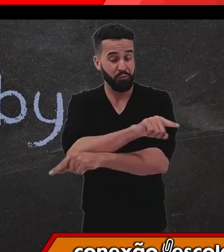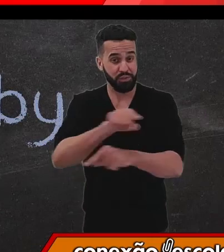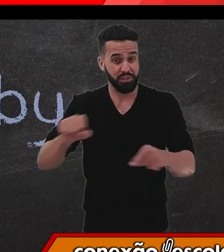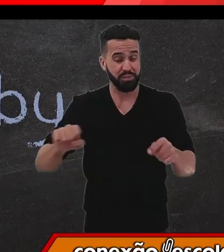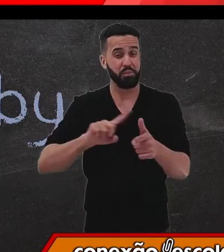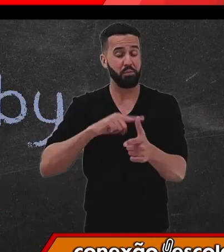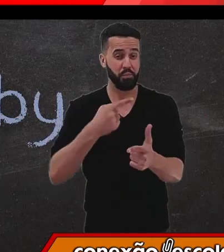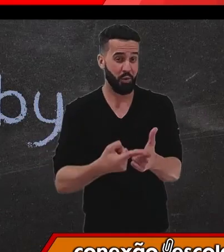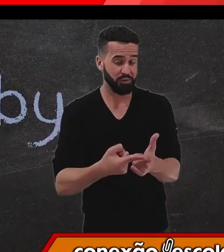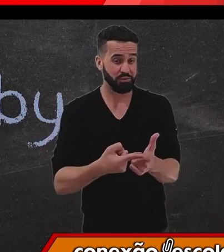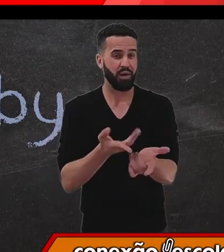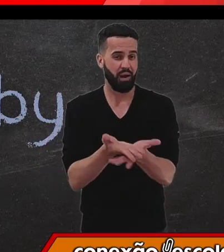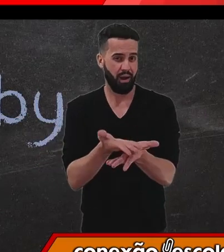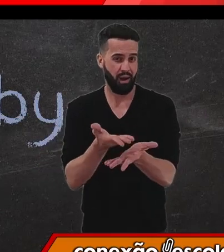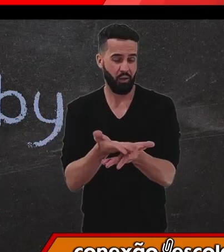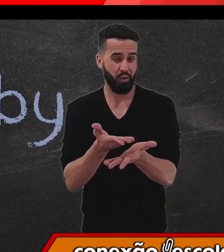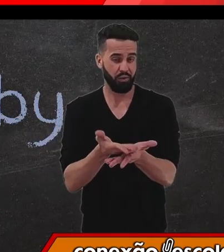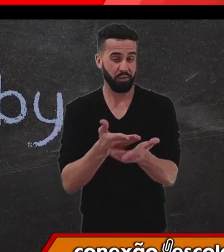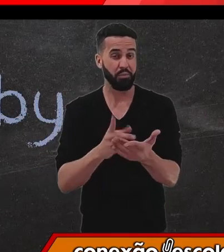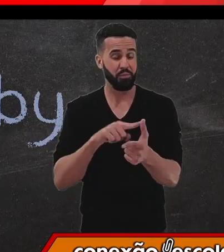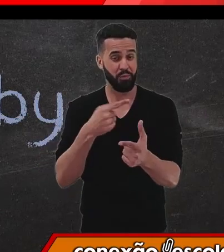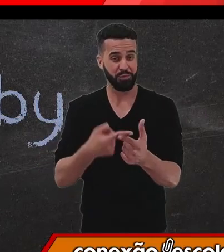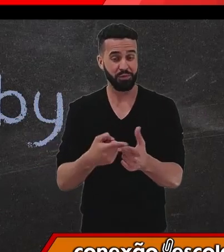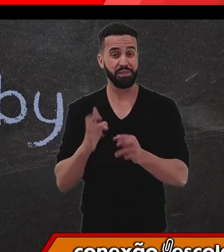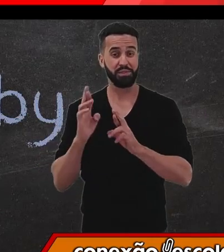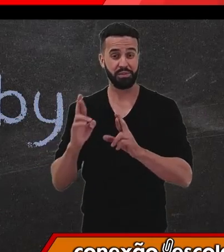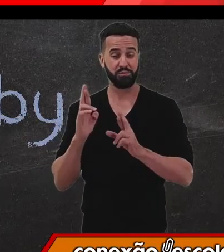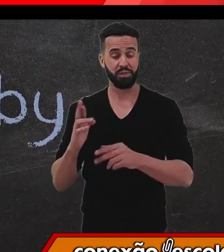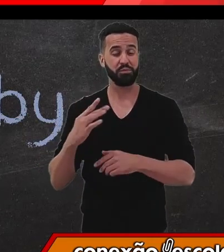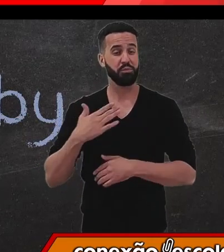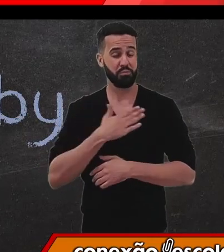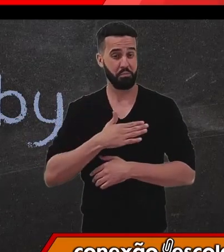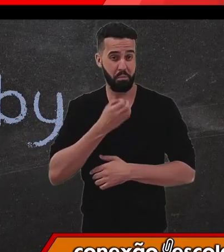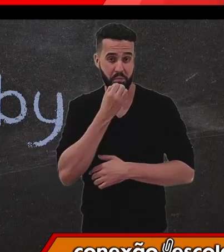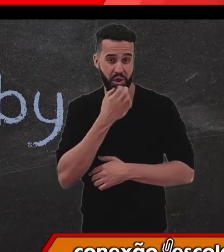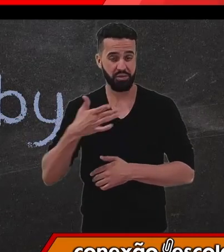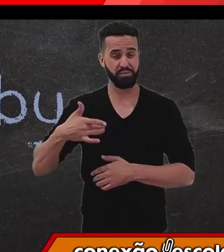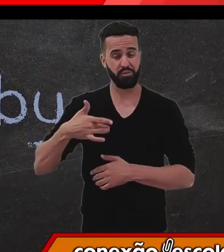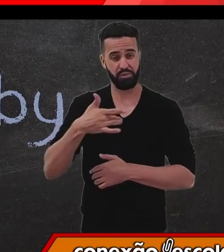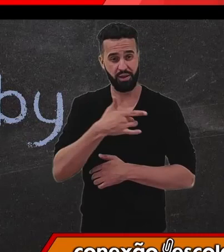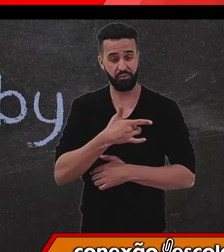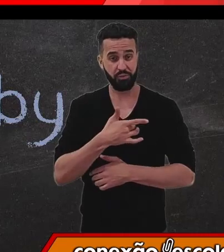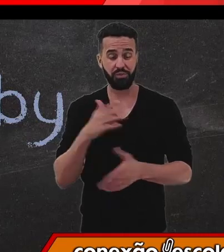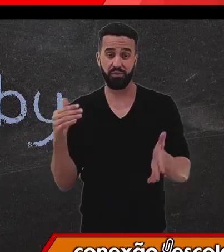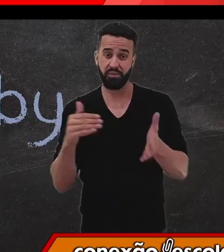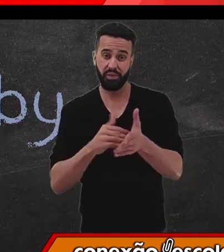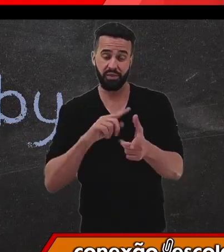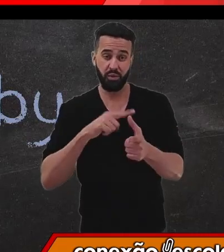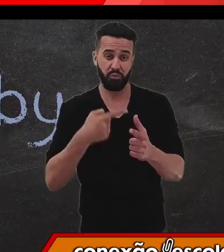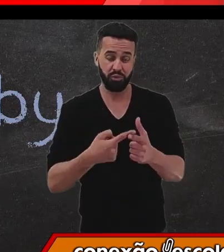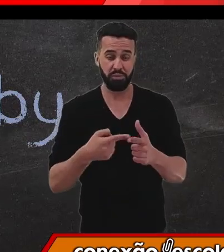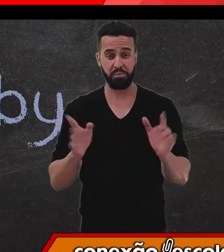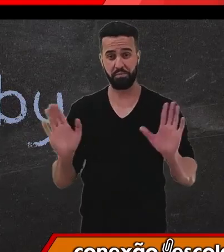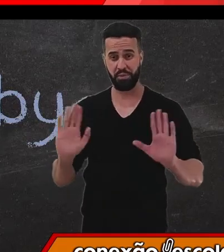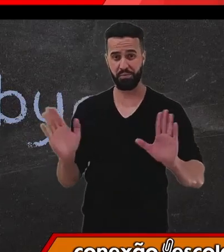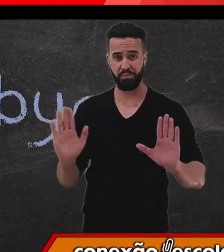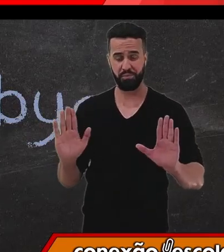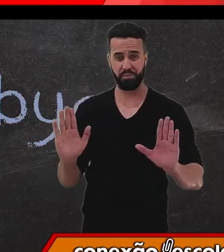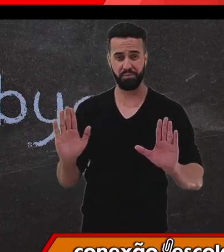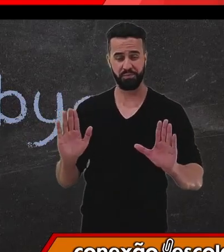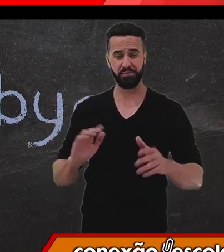uma próxima aula. Espero que vocês estejam bem, saudáveis e até mais, pessoal. Bye, bye!